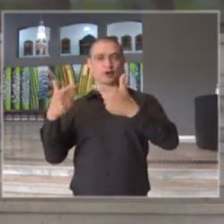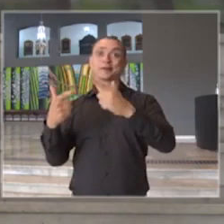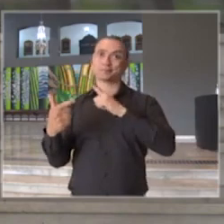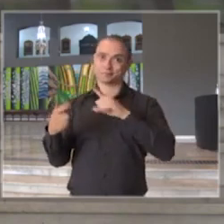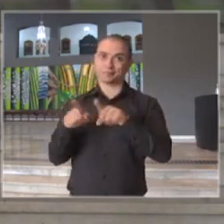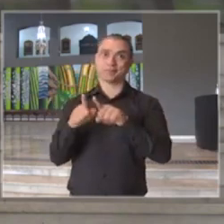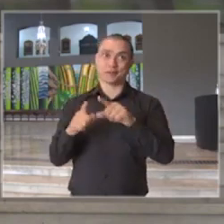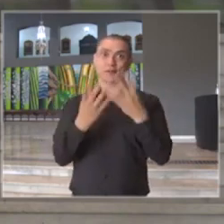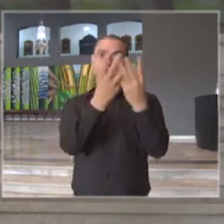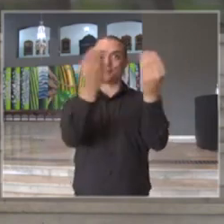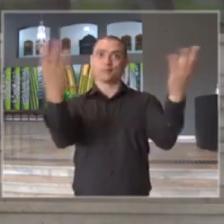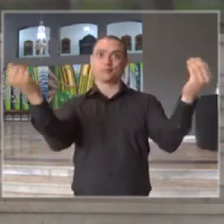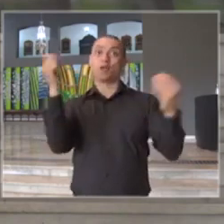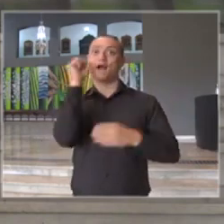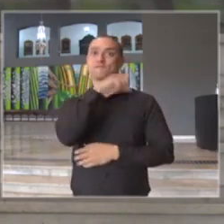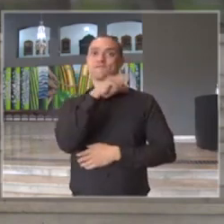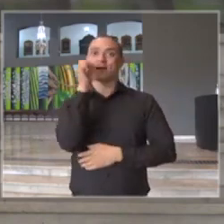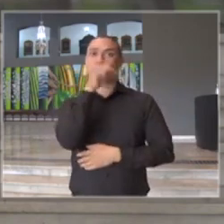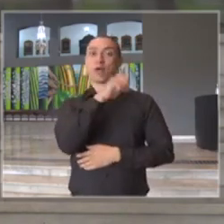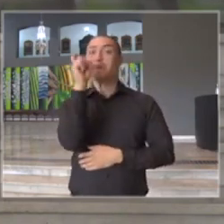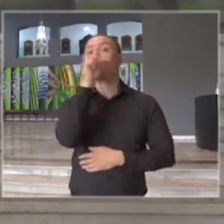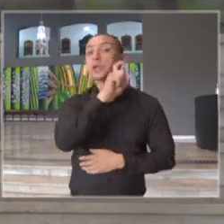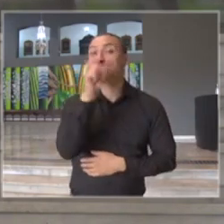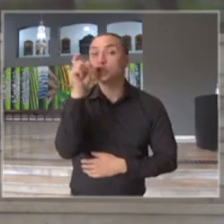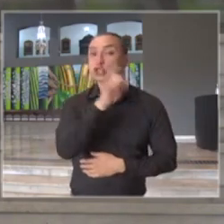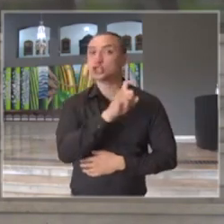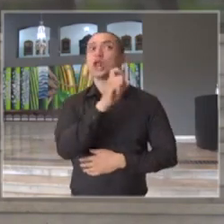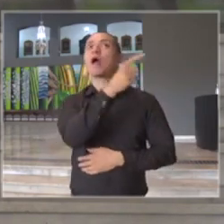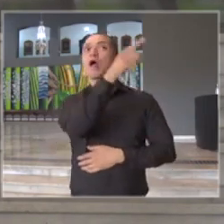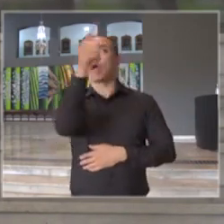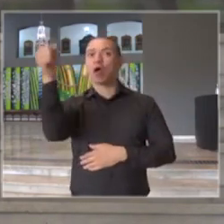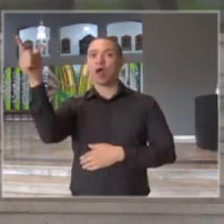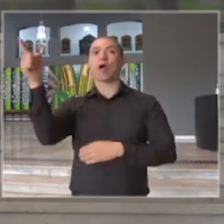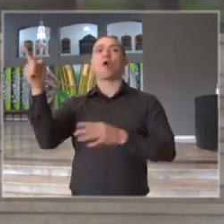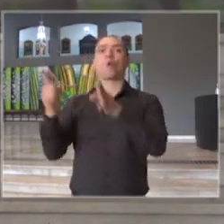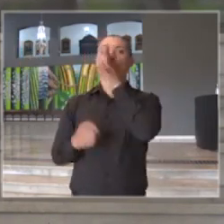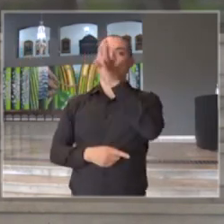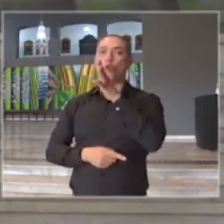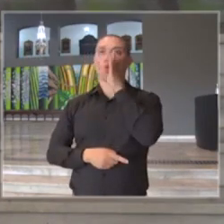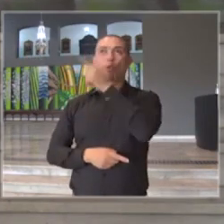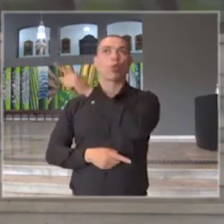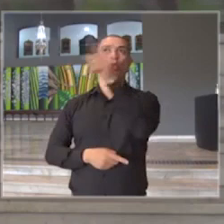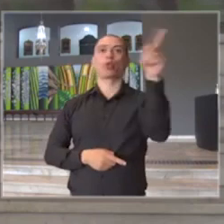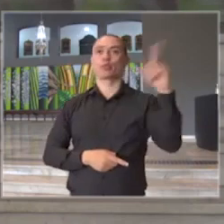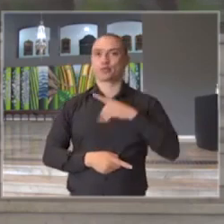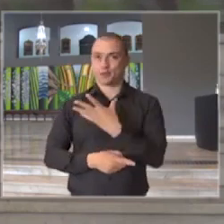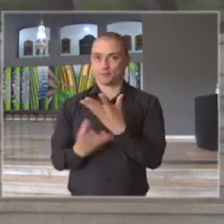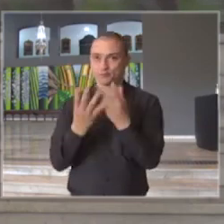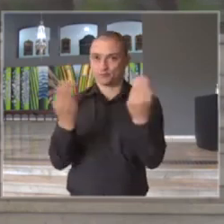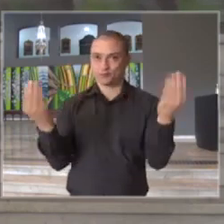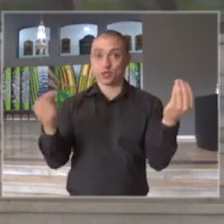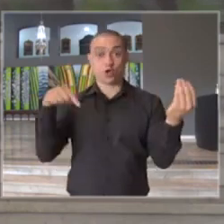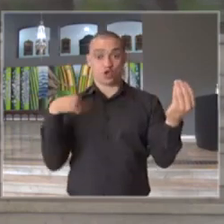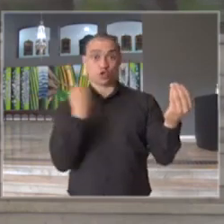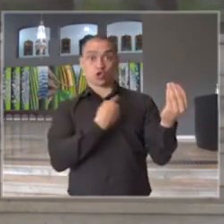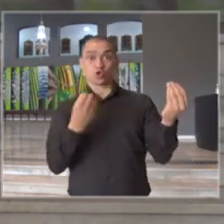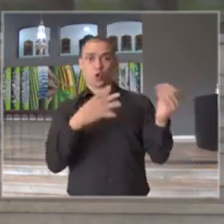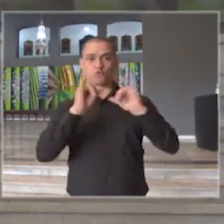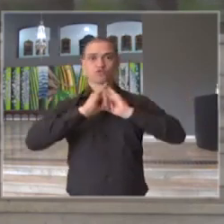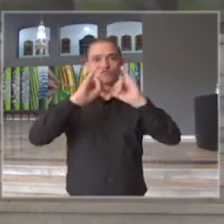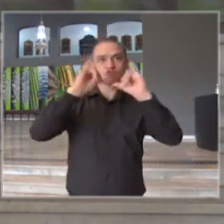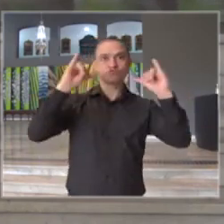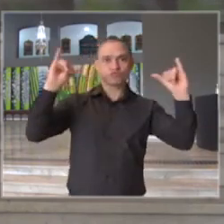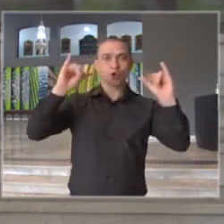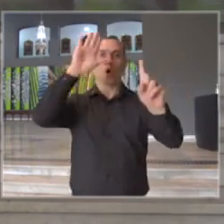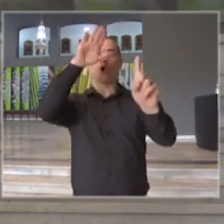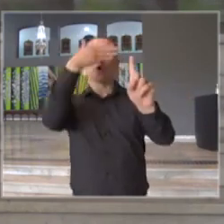tão povoada de fake news, de mentiras, de inverdades e de falsidades. E esta nova campanha homenageia